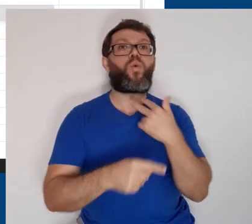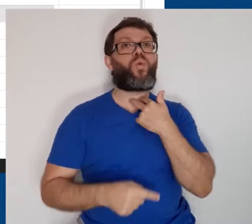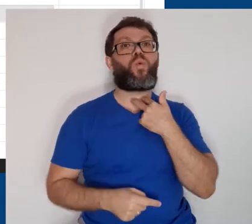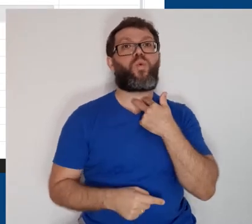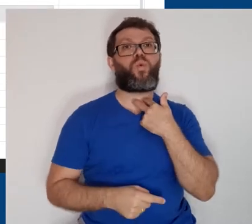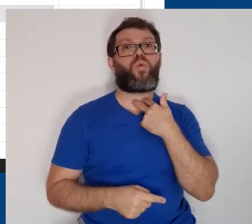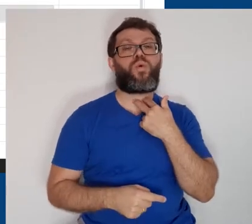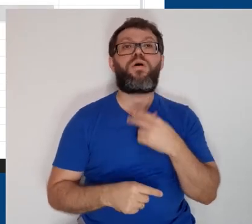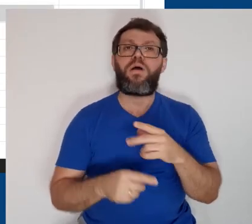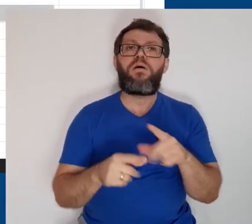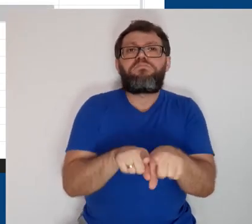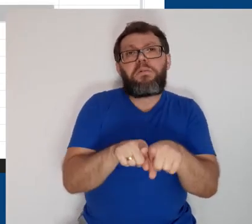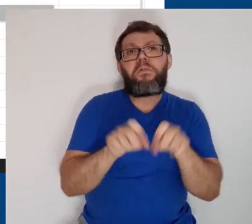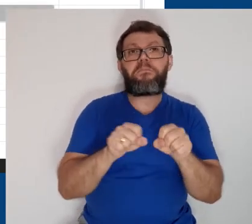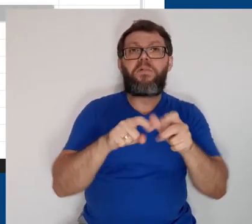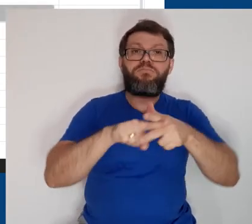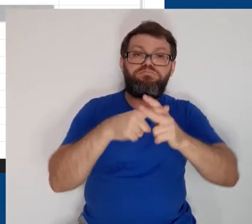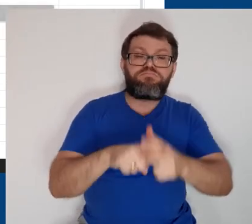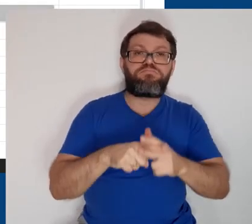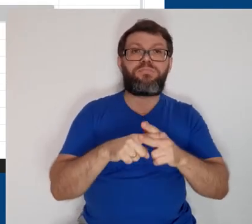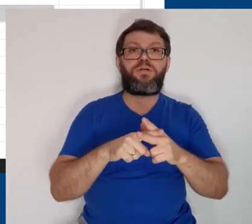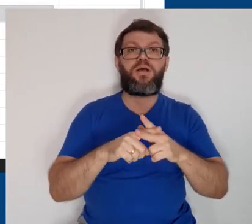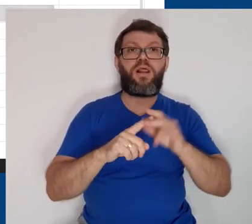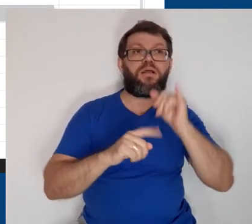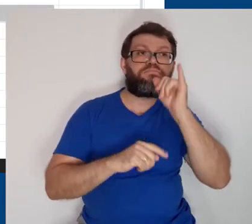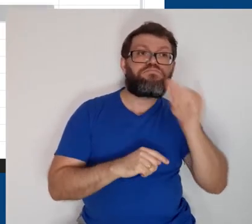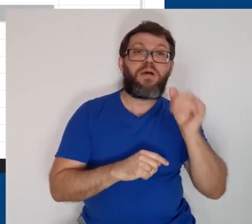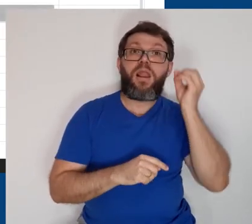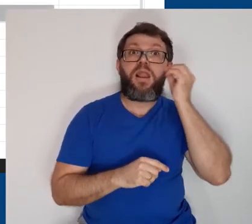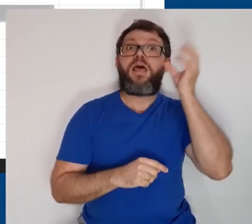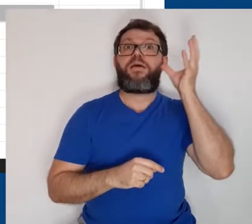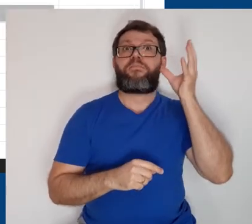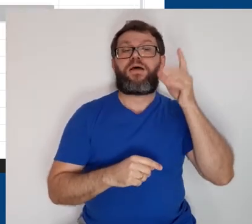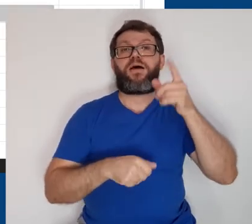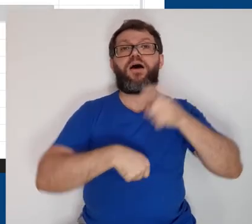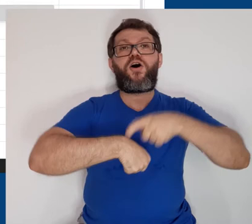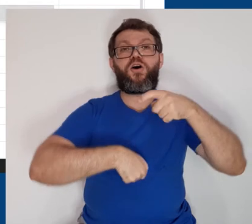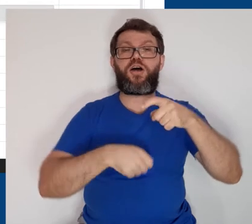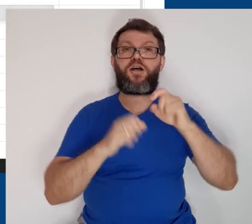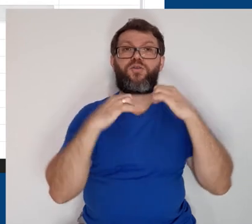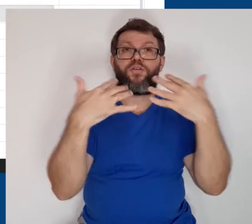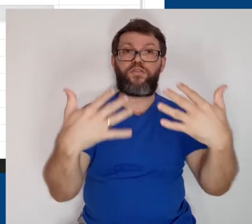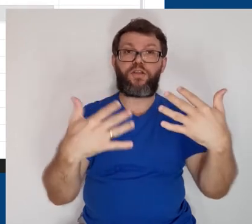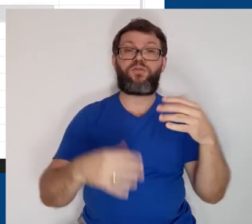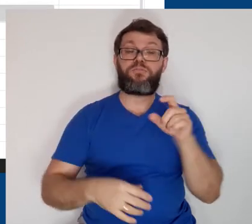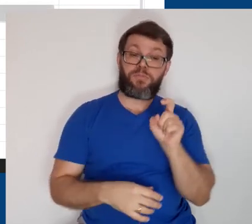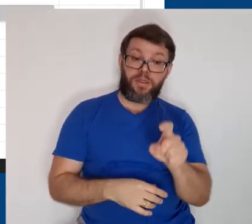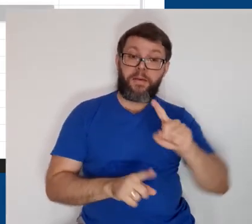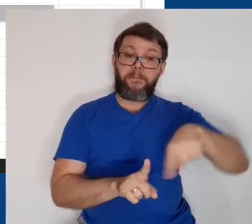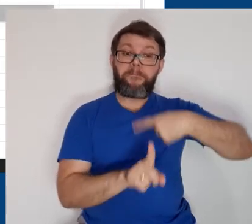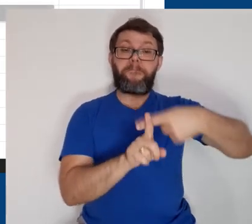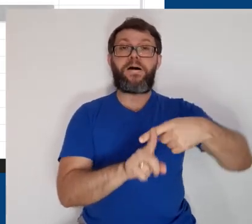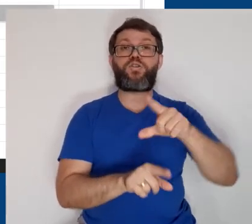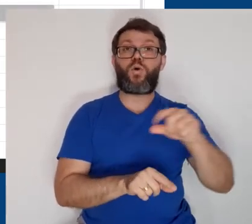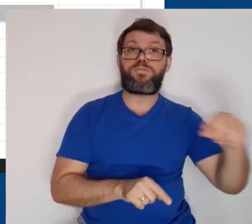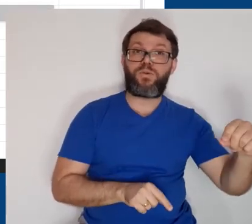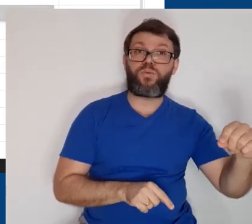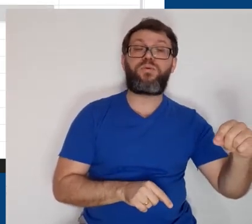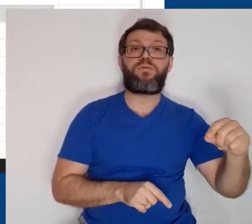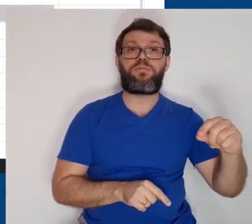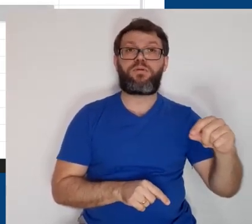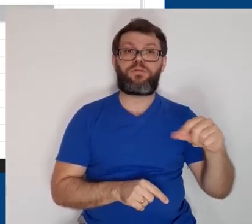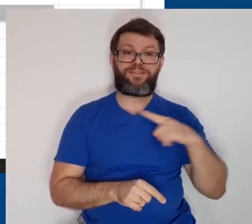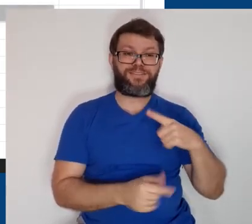particular o evento vai aparecer apenas como ocupado também é possível configurar uma notificação de lembrete para